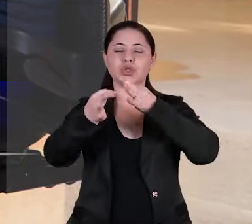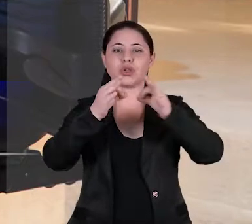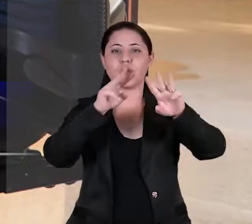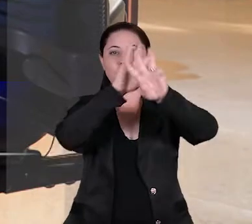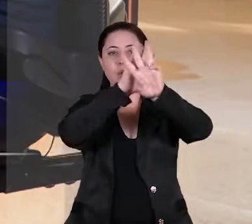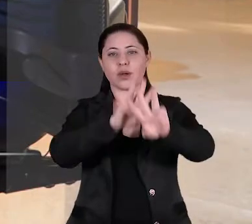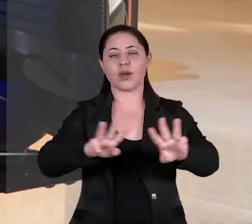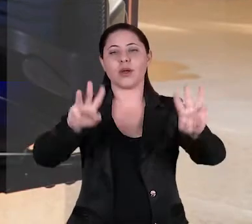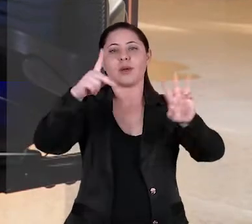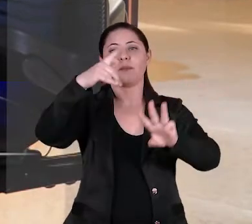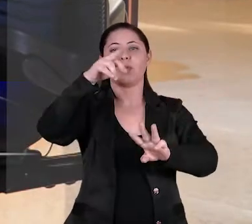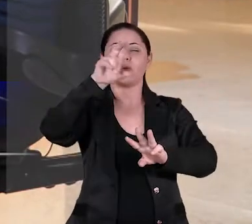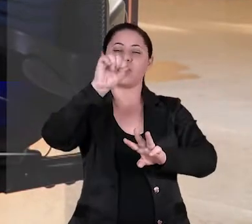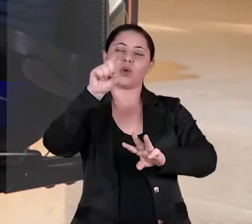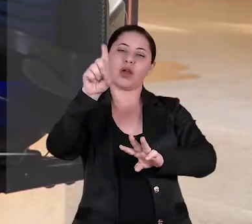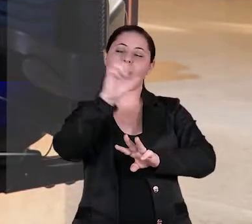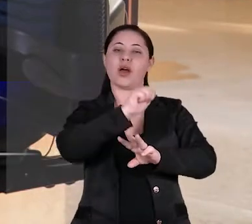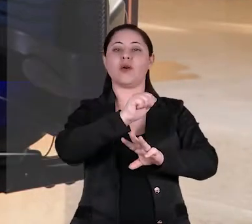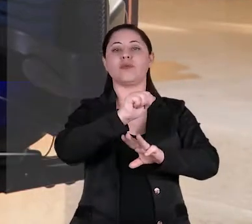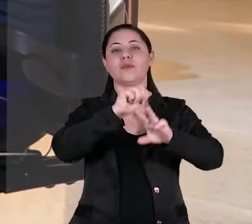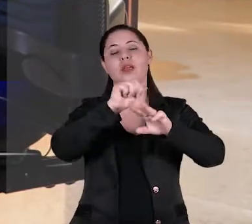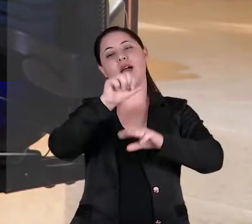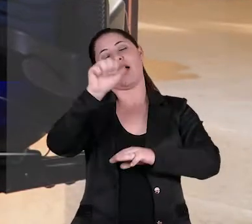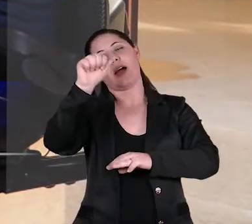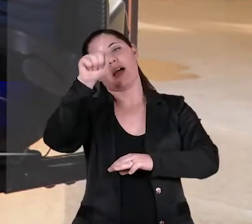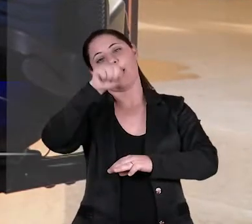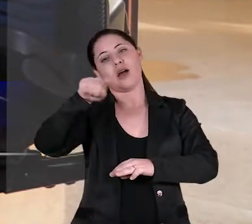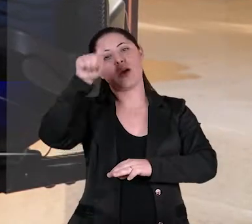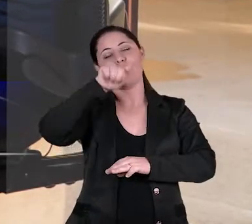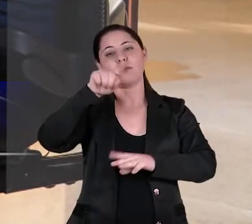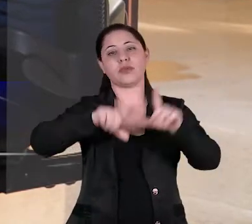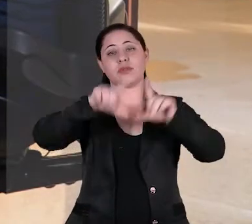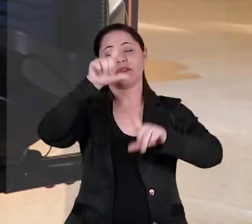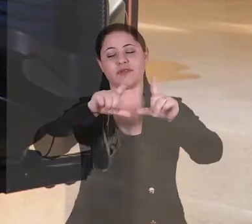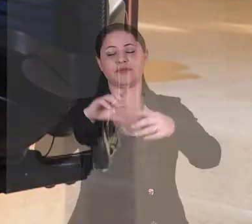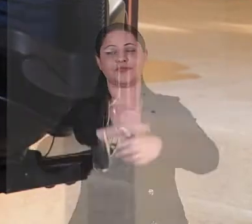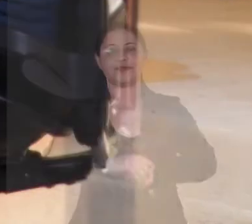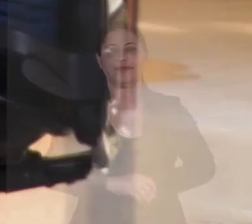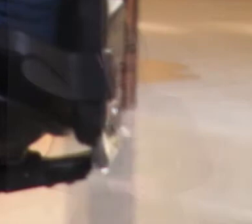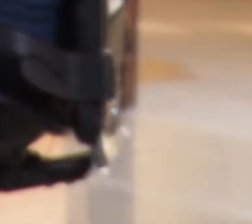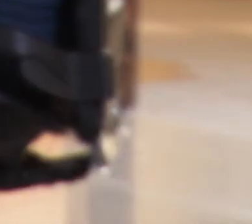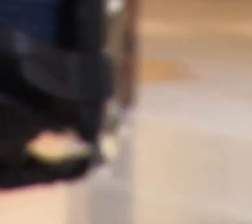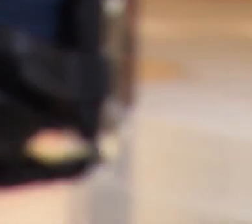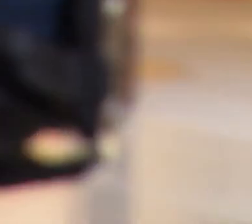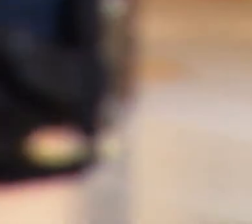de temas pelo e-mail producaltv@al.ms.gov.br.